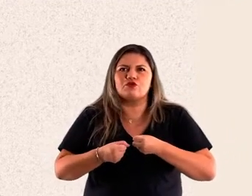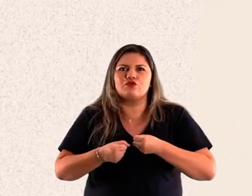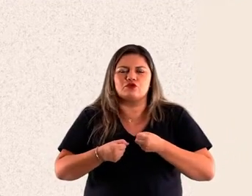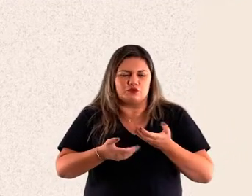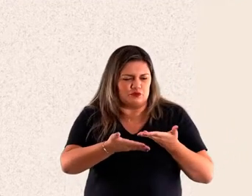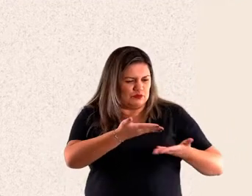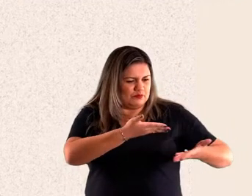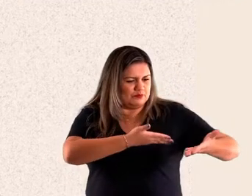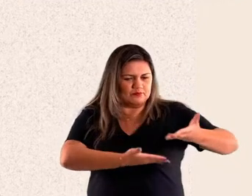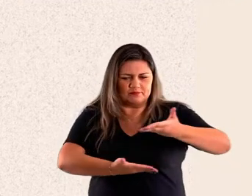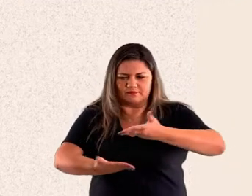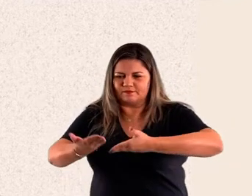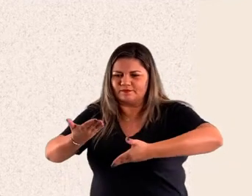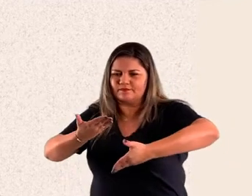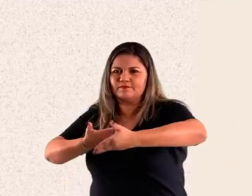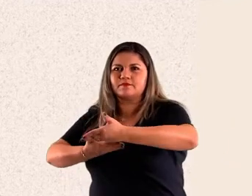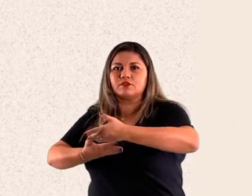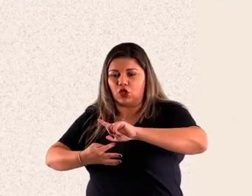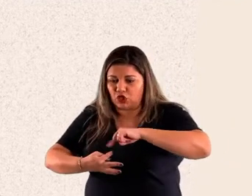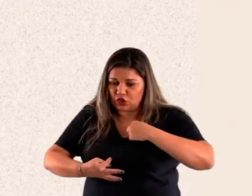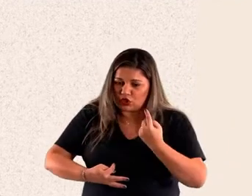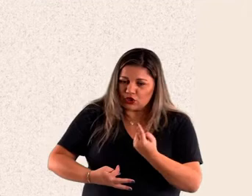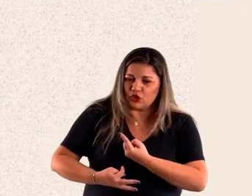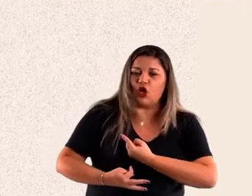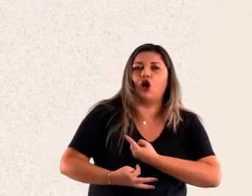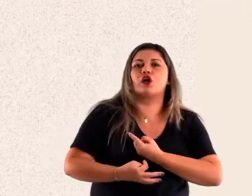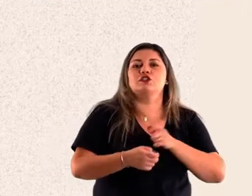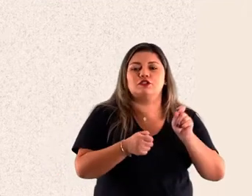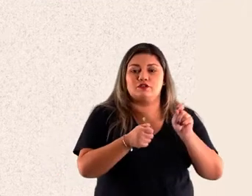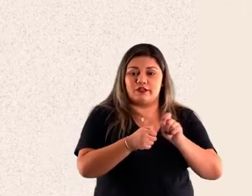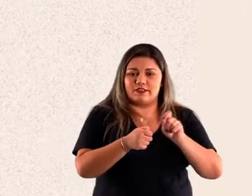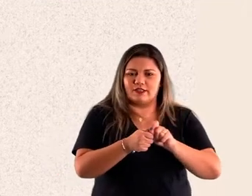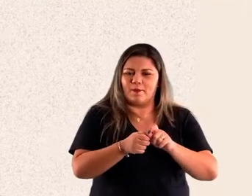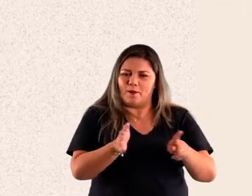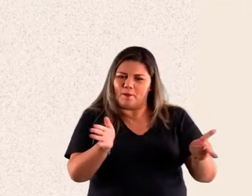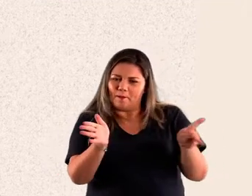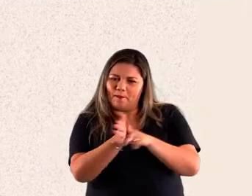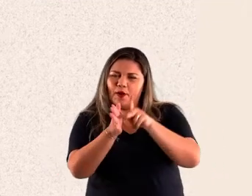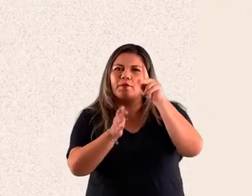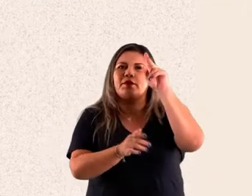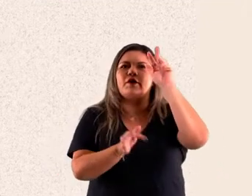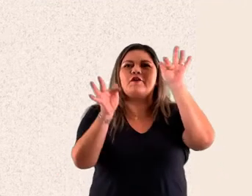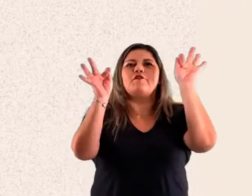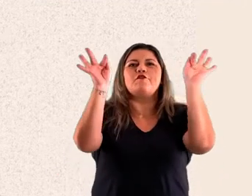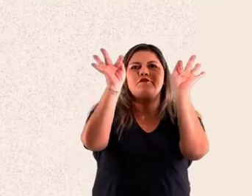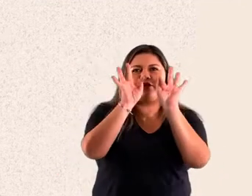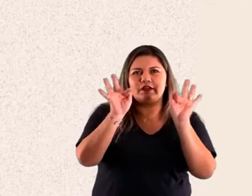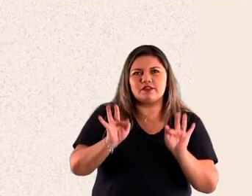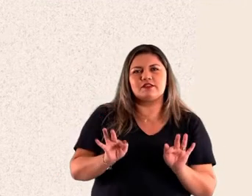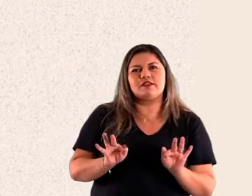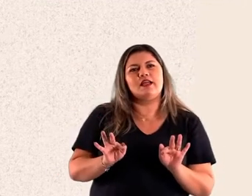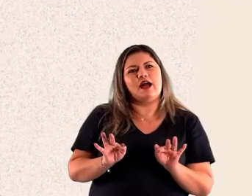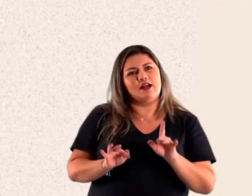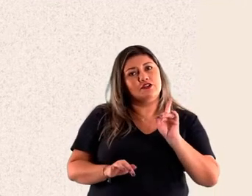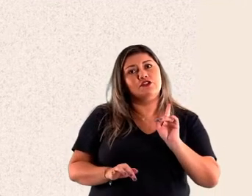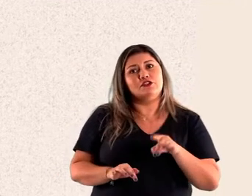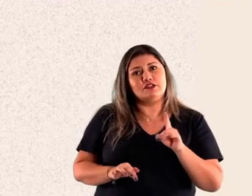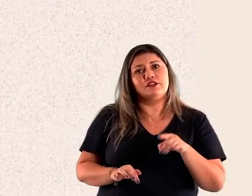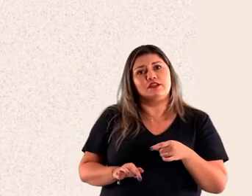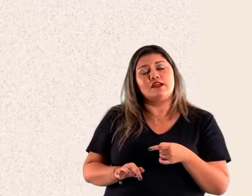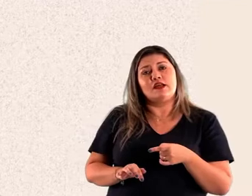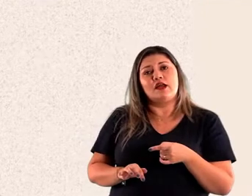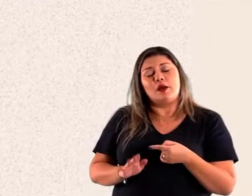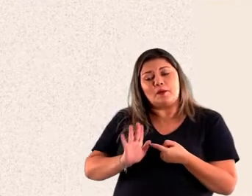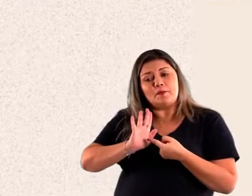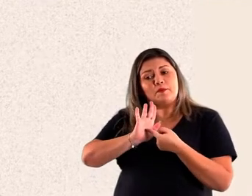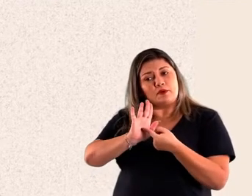correlacionados nós Agimos para a nossa própria felicidade e interessante que isso vem sendo a